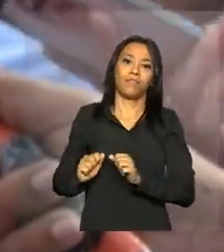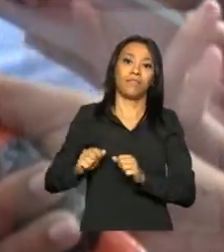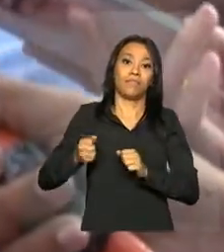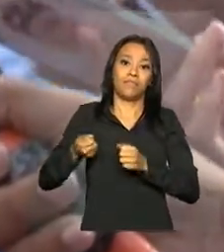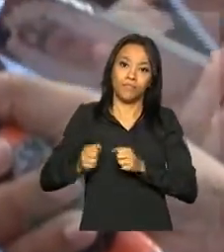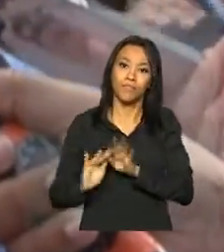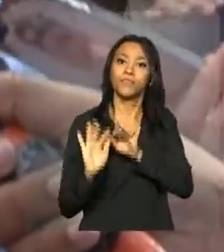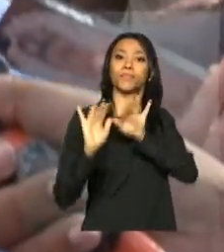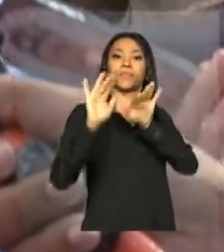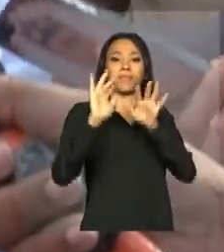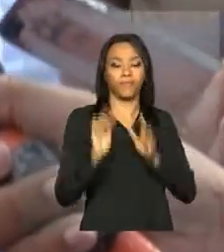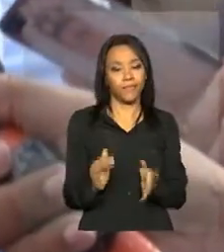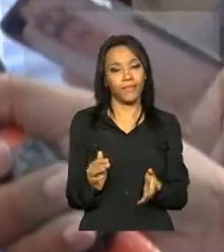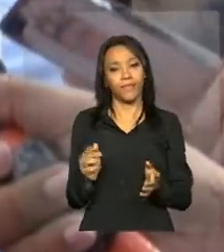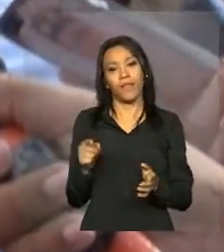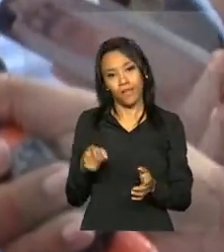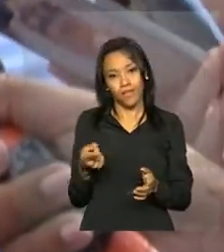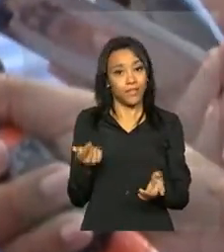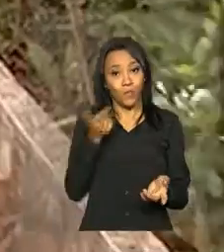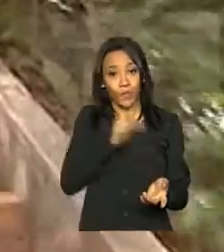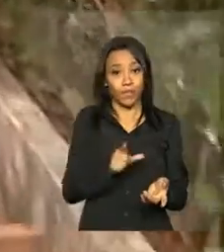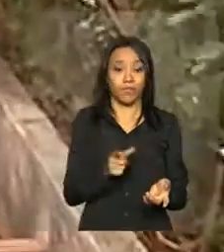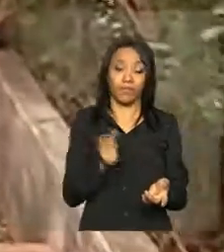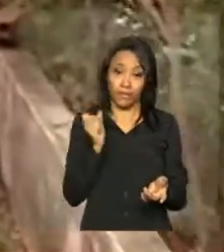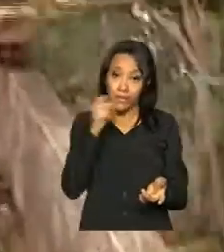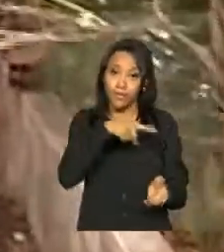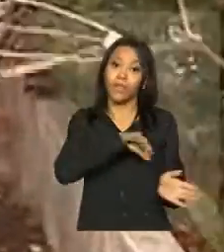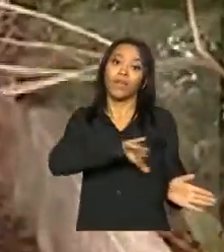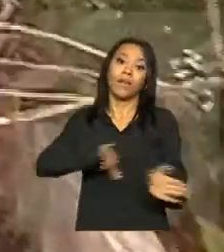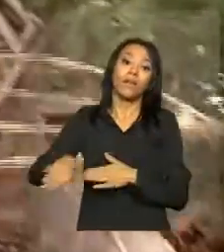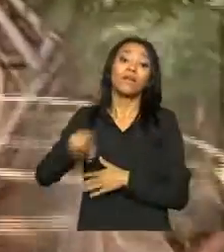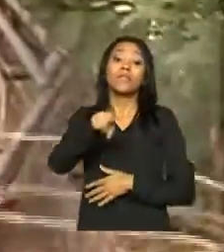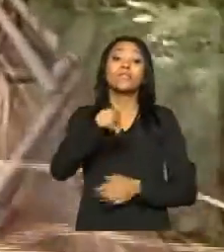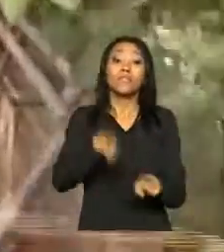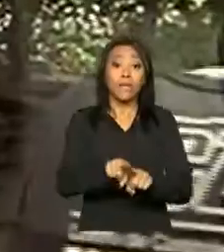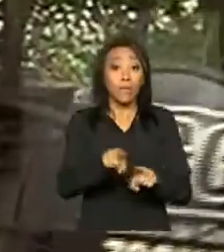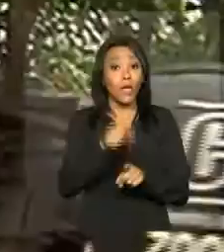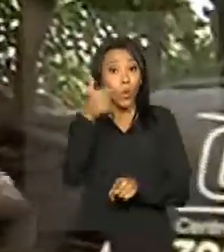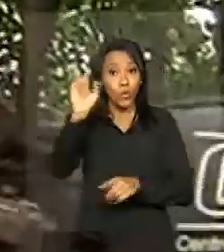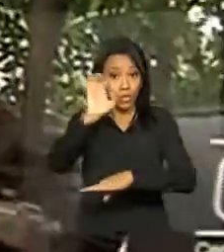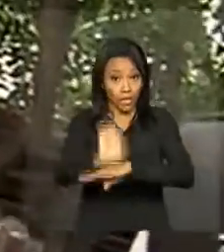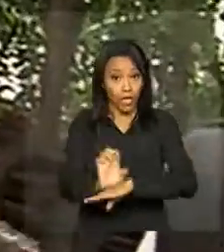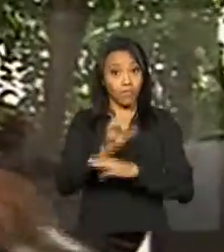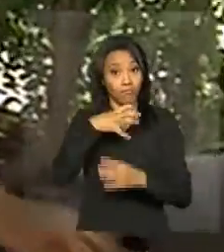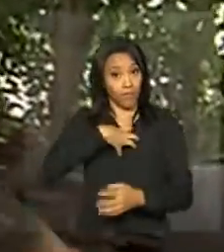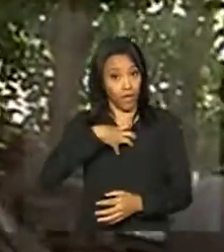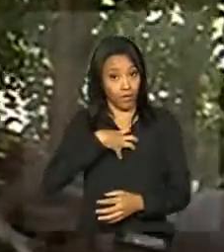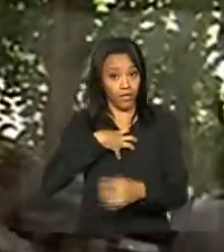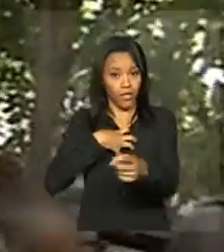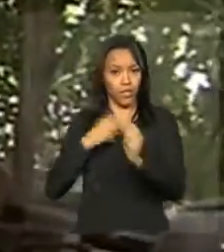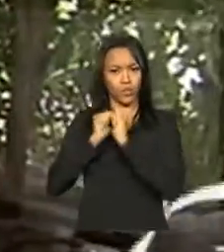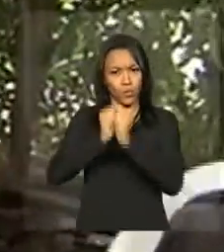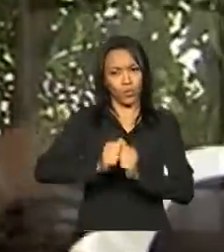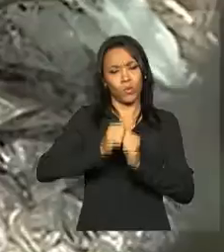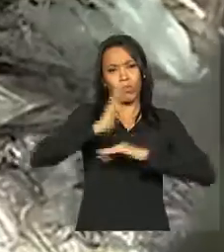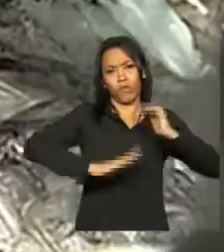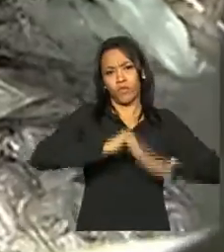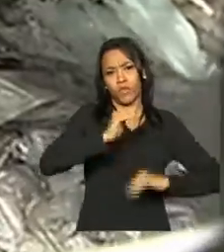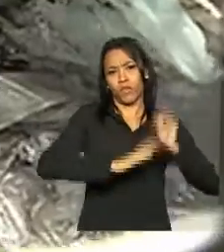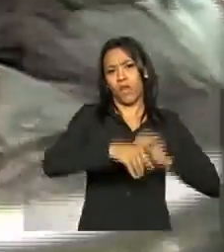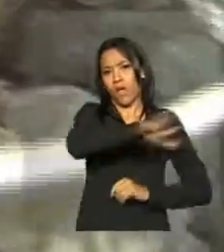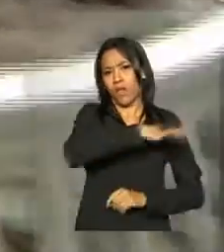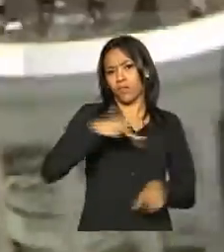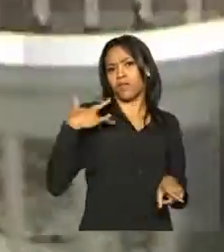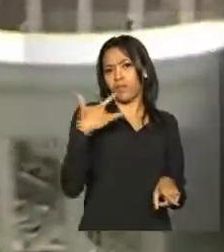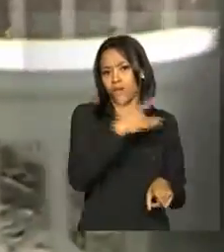neste momento enfrentar a doença e na bahia 6 mil militares das forças armadas junto com profissionais do estado e